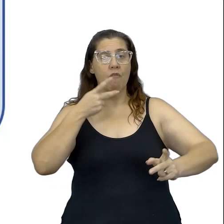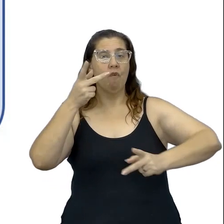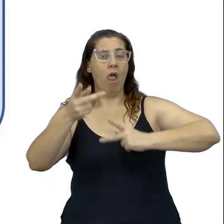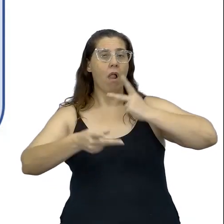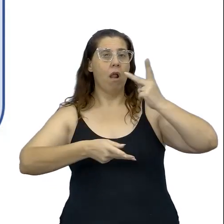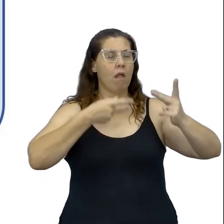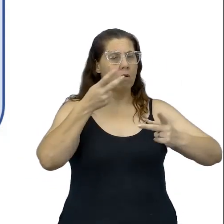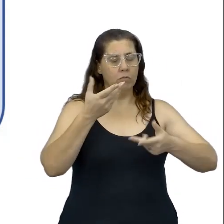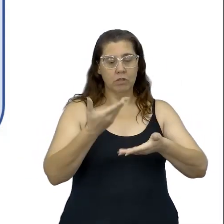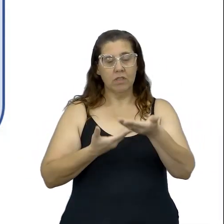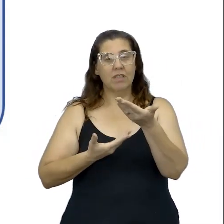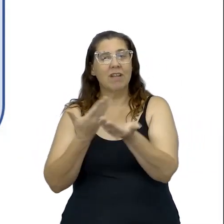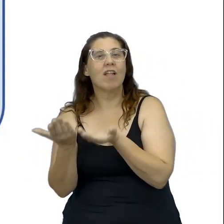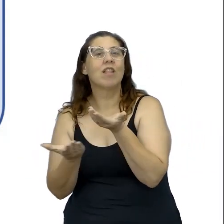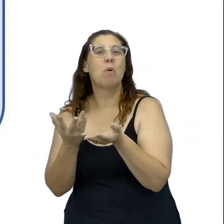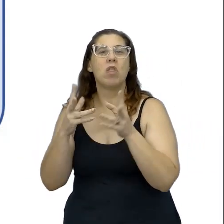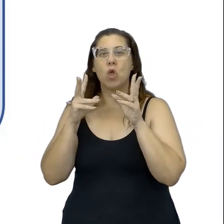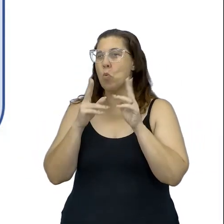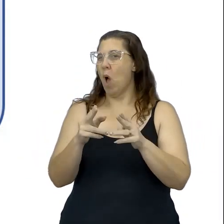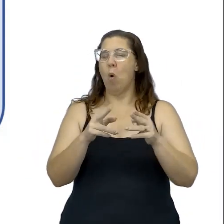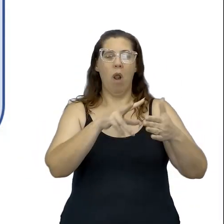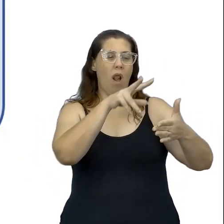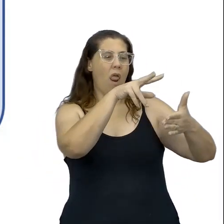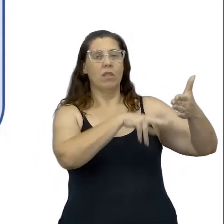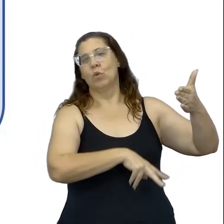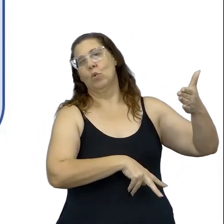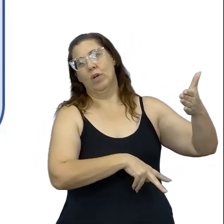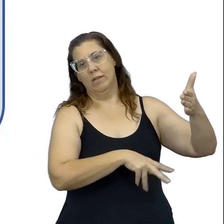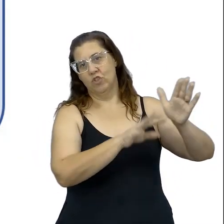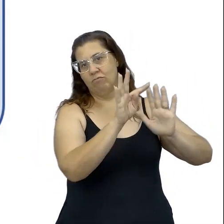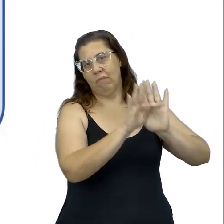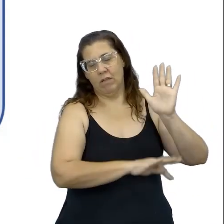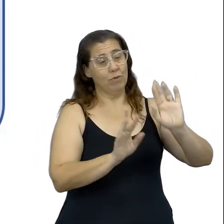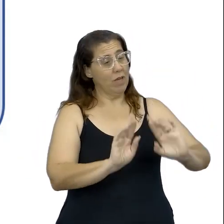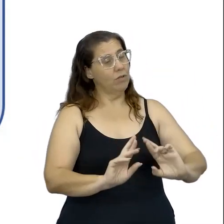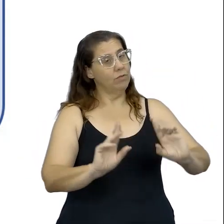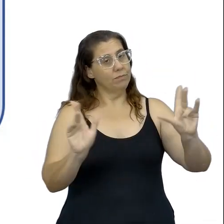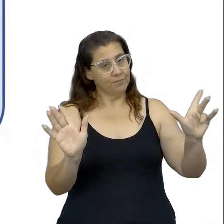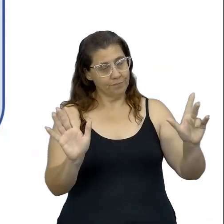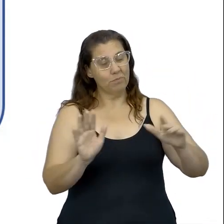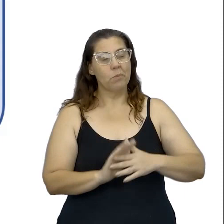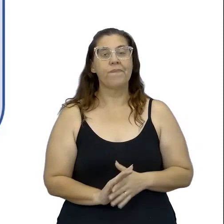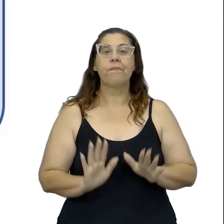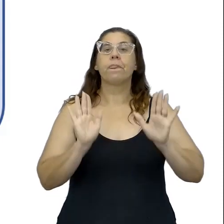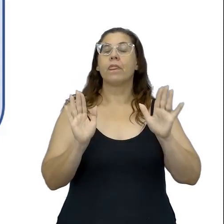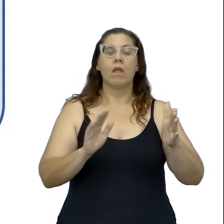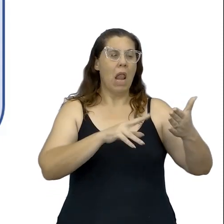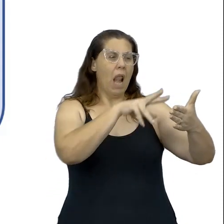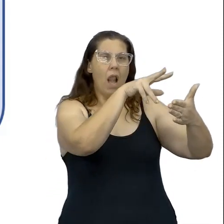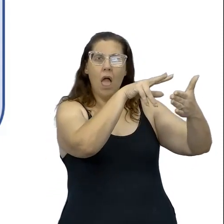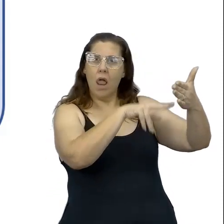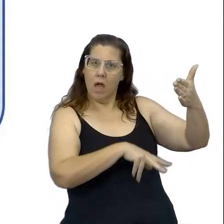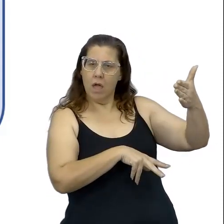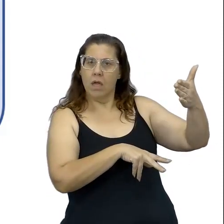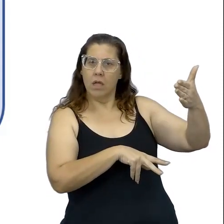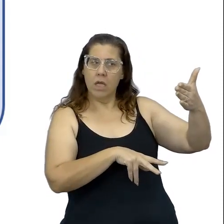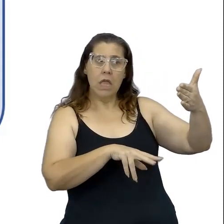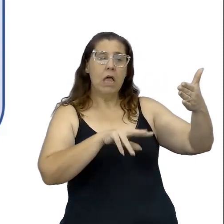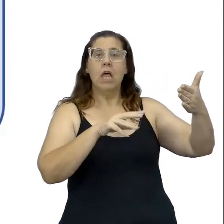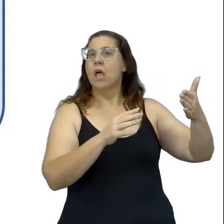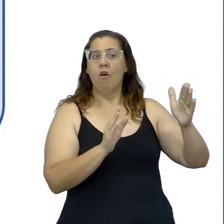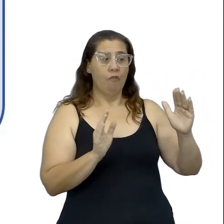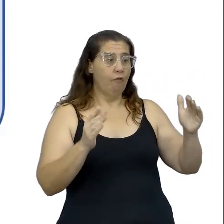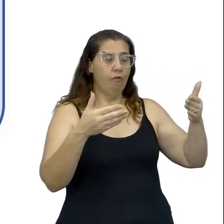mesmo tratamento que a leitura de textos escritos. Assim, considerar que o ato de ler se restringe